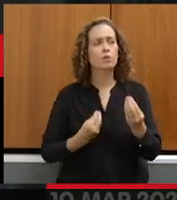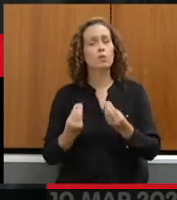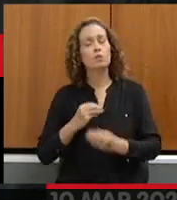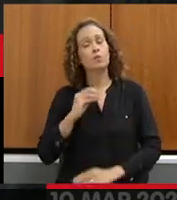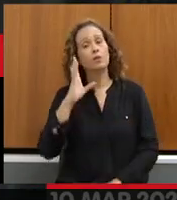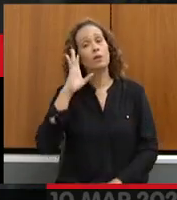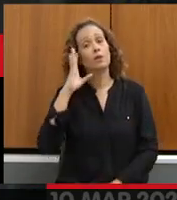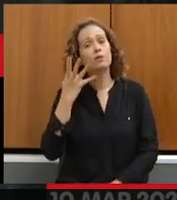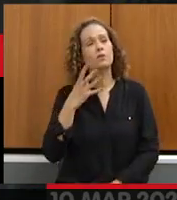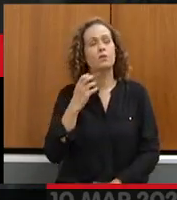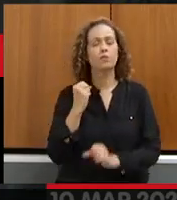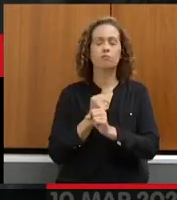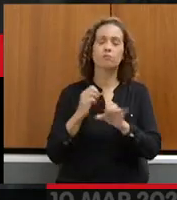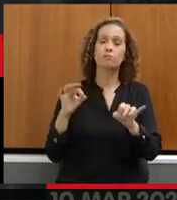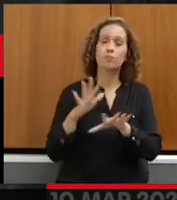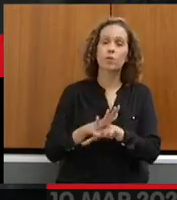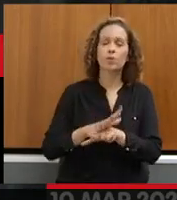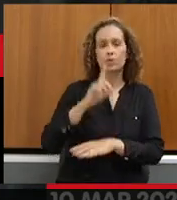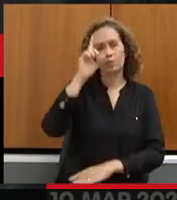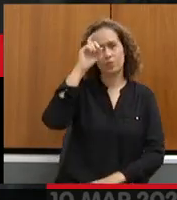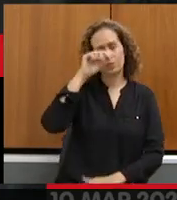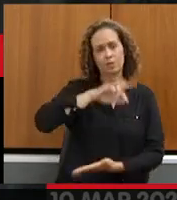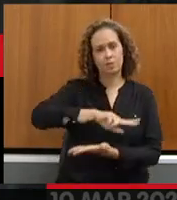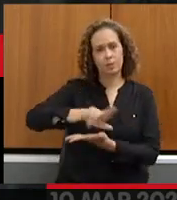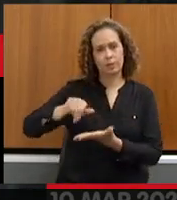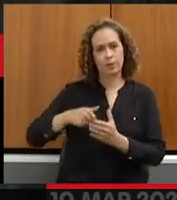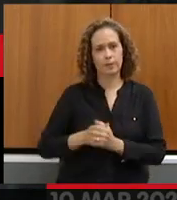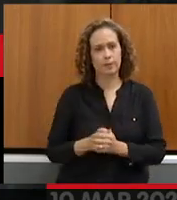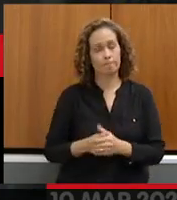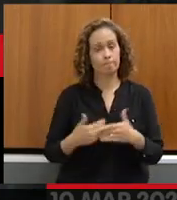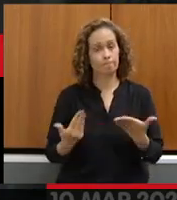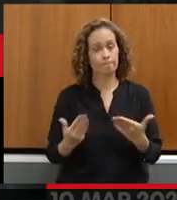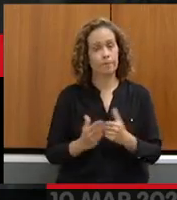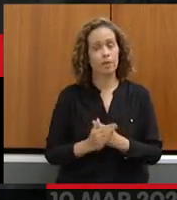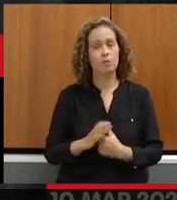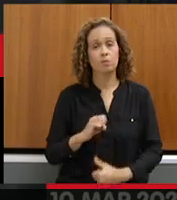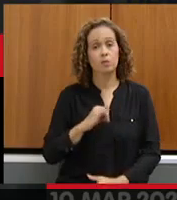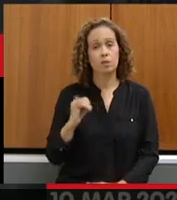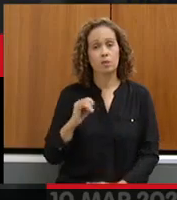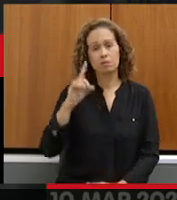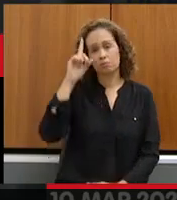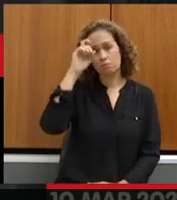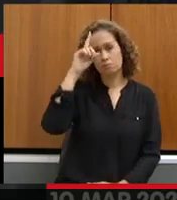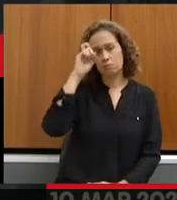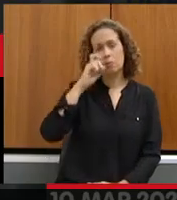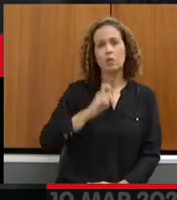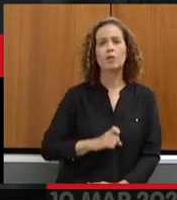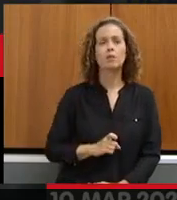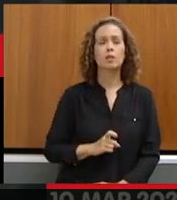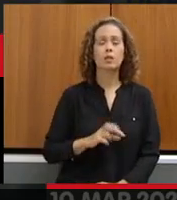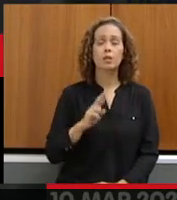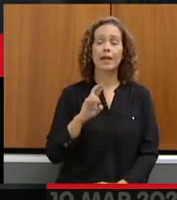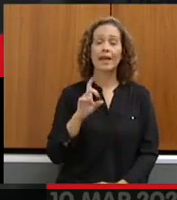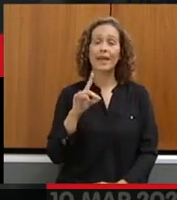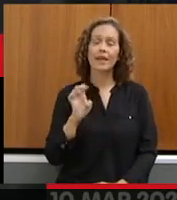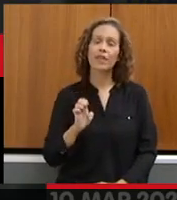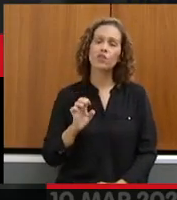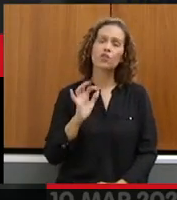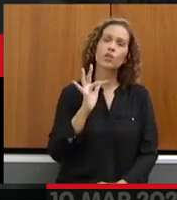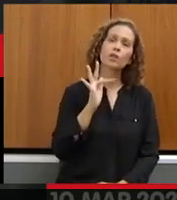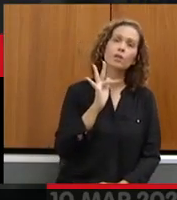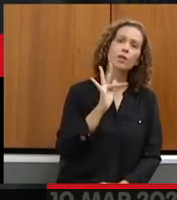hospitais o fato é que o custeio se nós colocássemos esses hospitais na rede da fhemig nós teremos um impacto